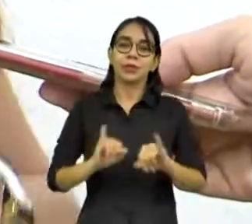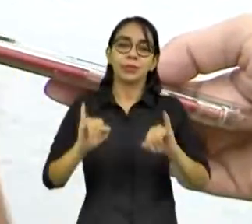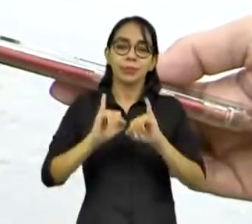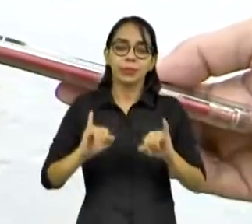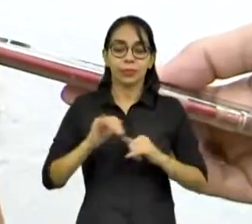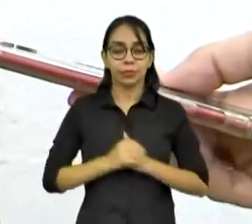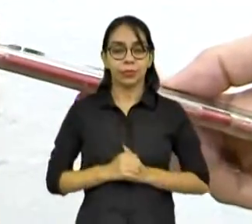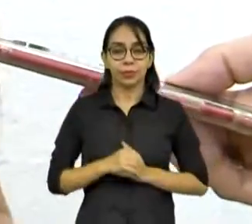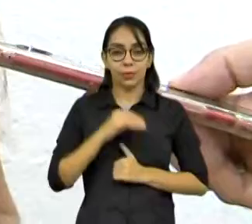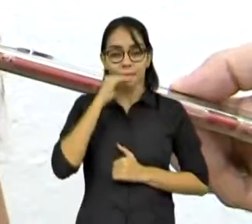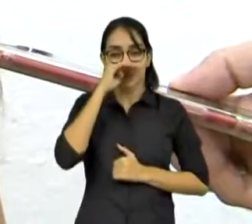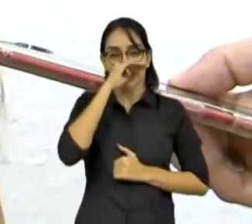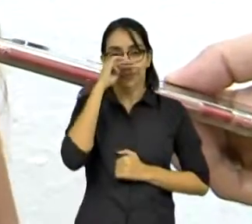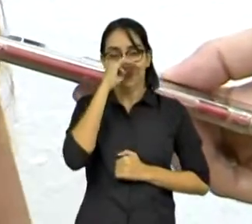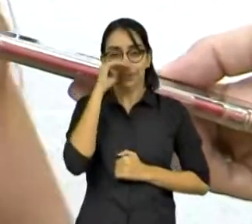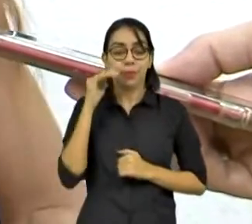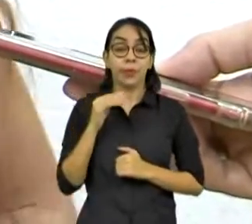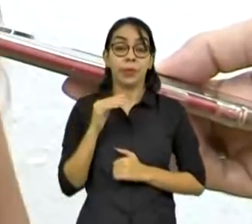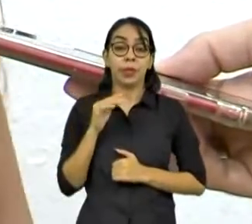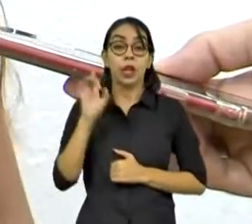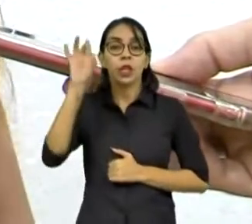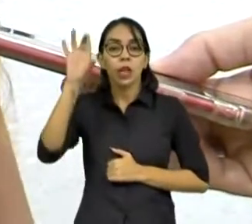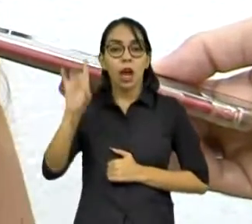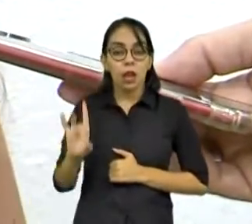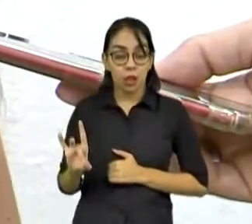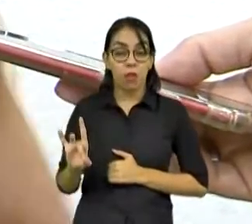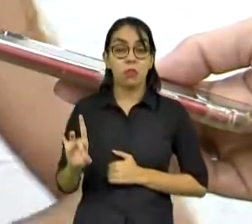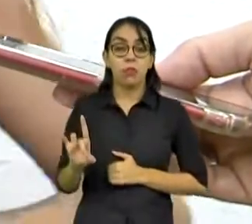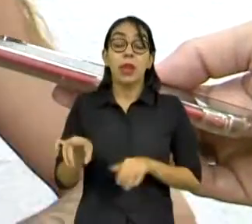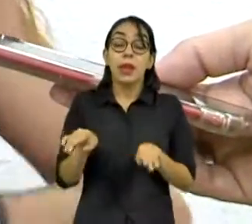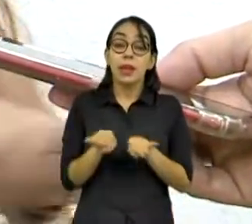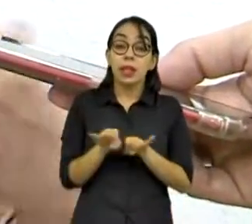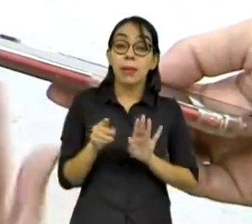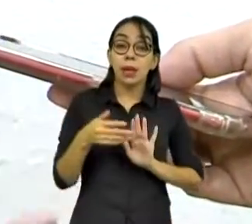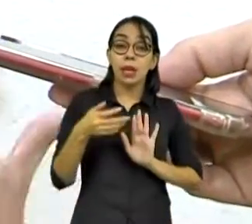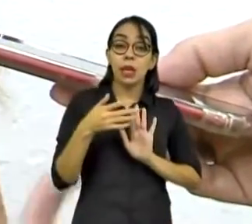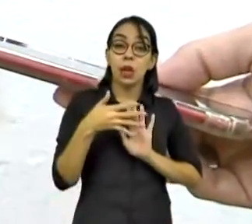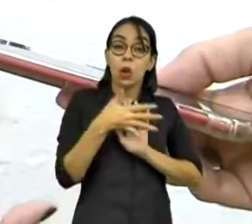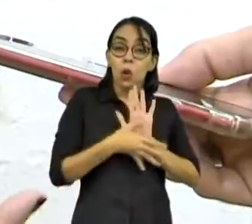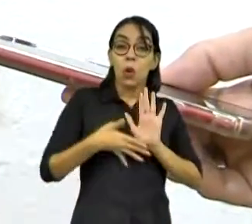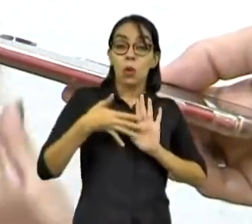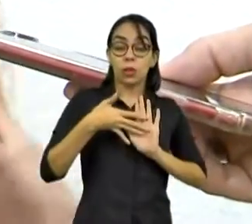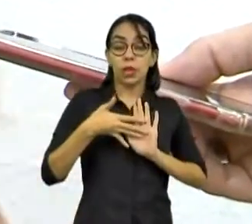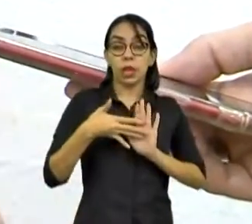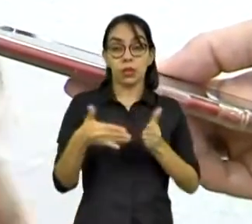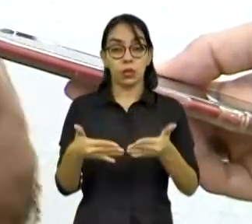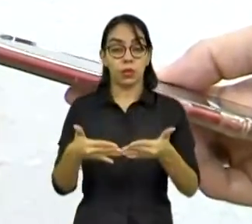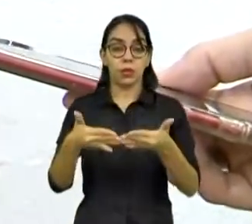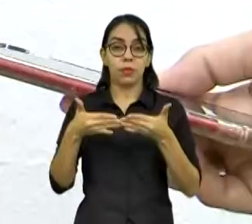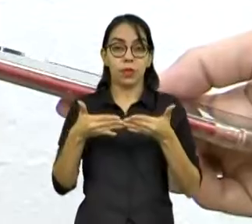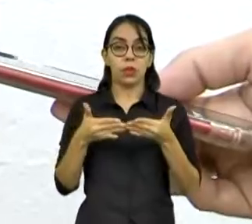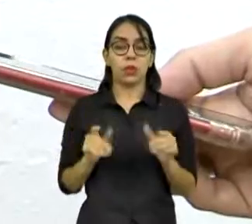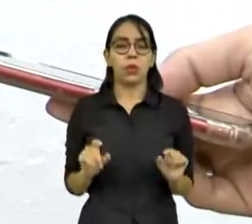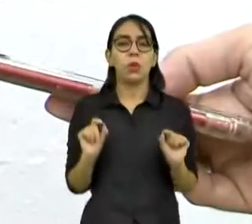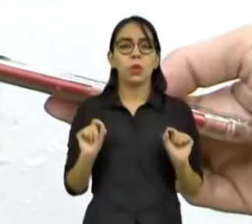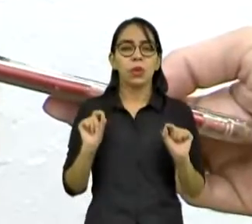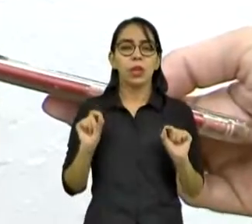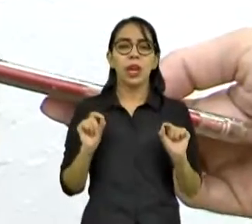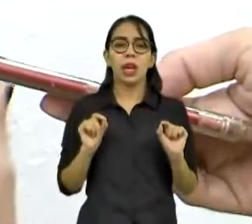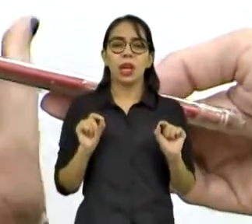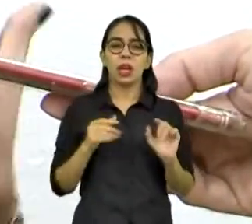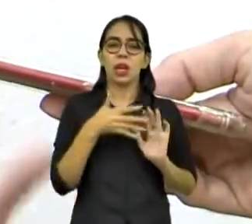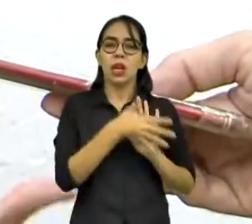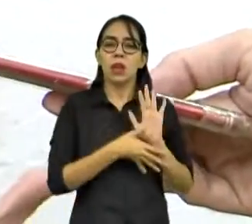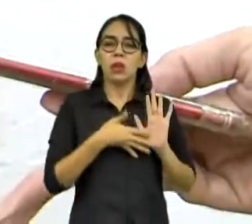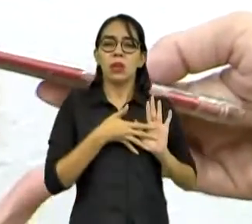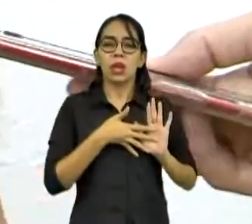cada macro-região específica e temos os manifestos. E qual a importância de abrir esses manifestos? É trazer a transparência, que é uma coisa que o